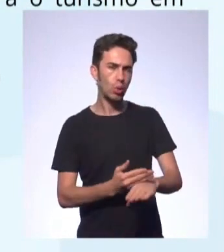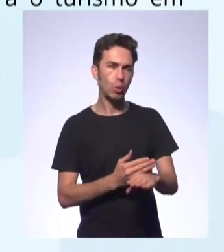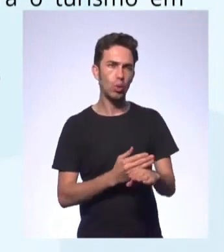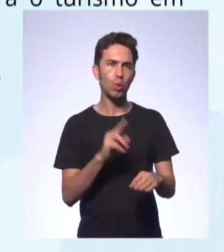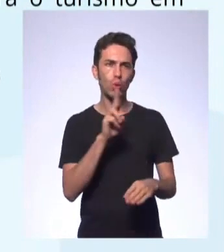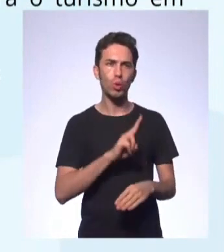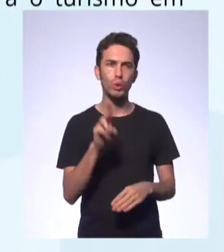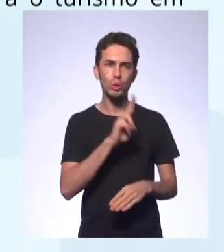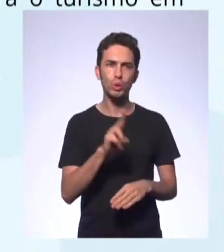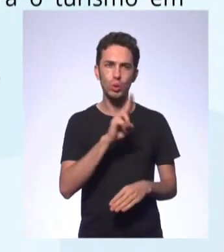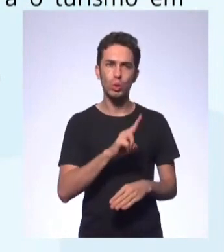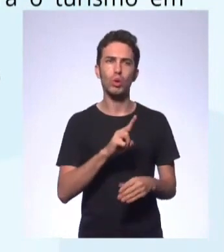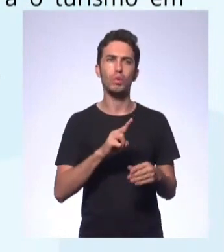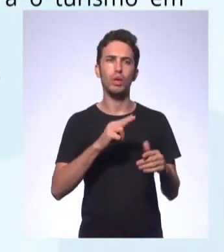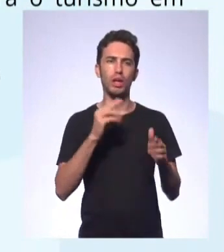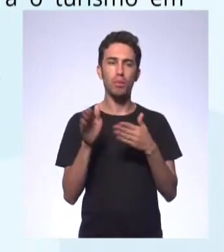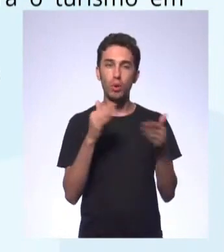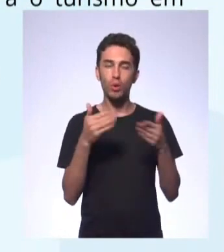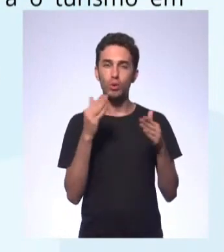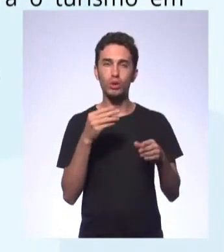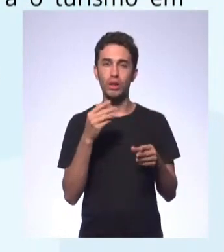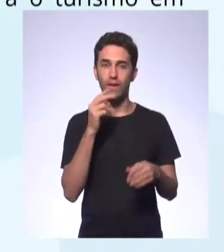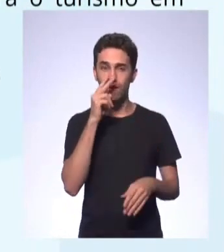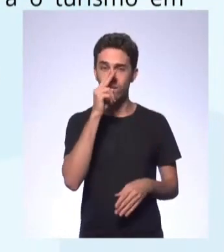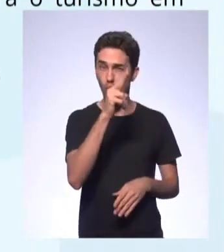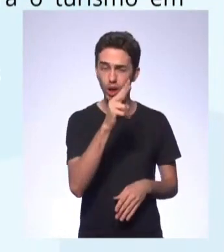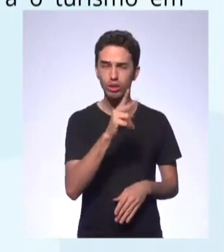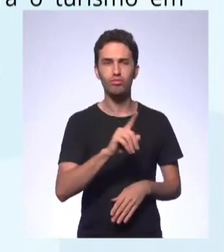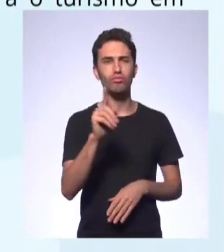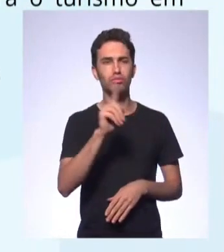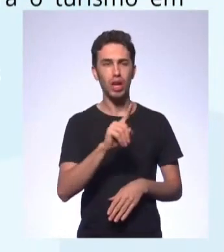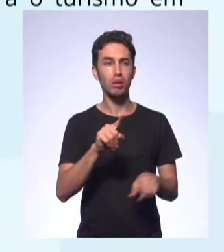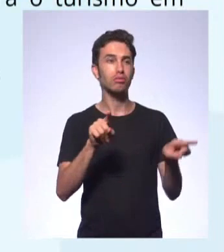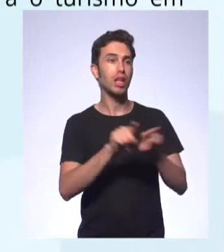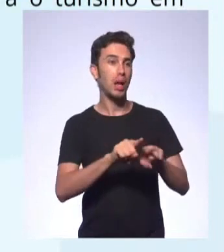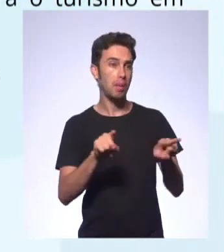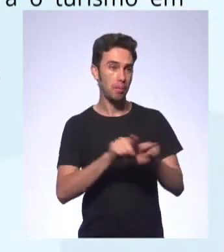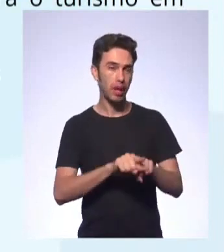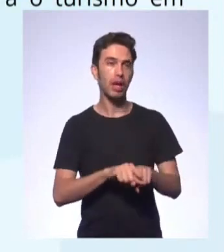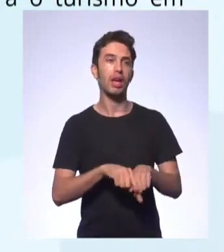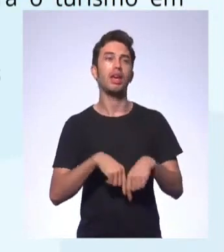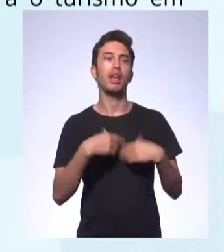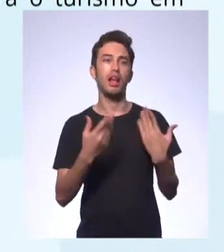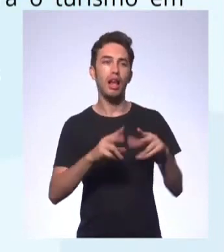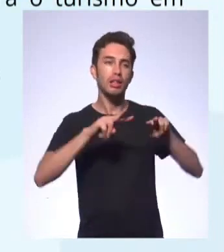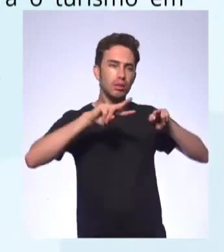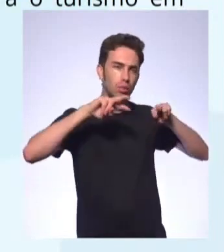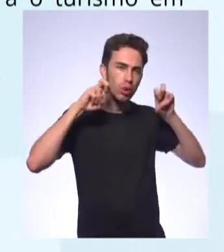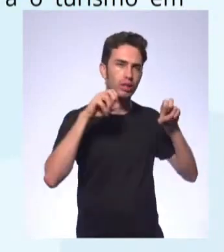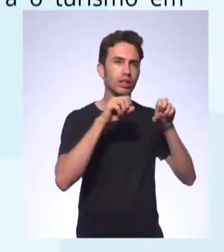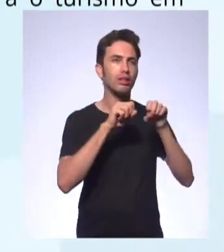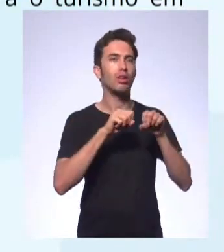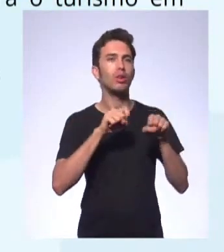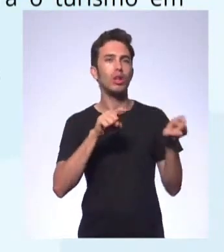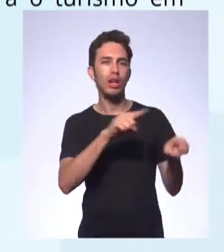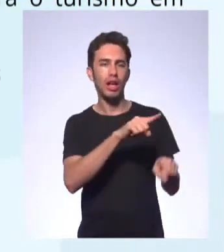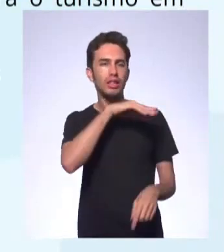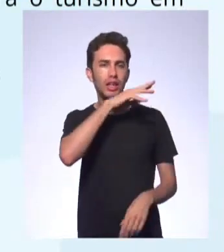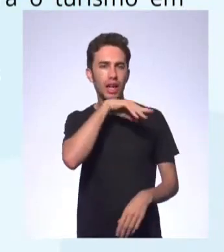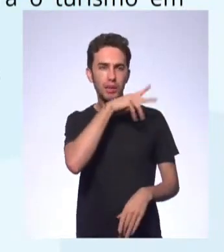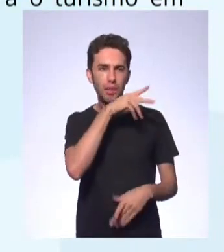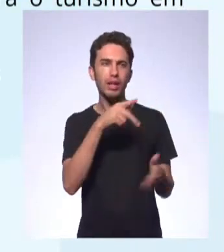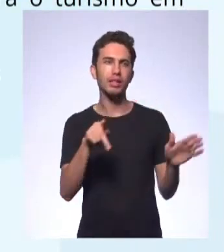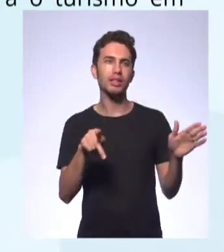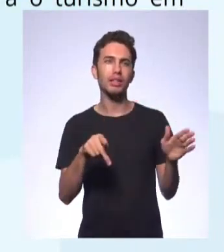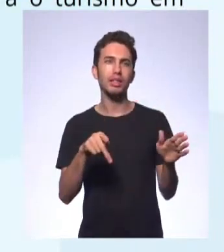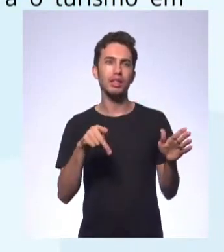produção, como também, até mesmo na exploração sistemática de animais para o turismo em diversos países.